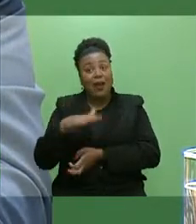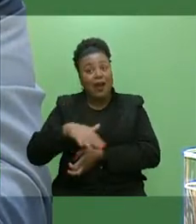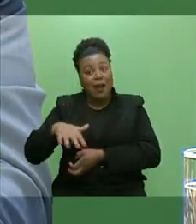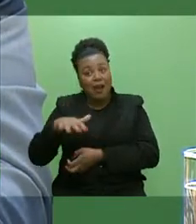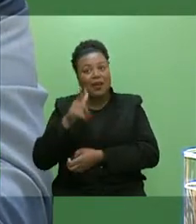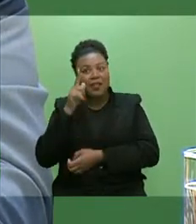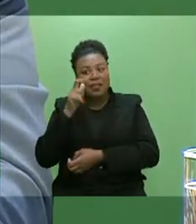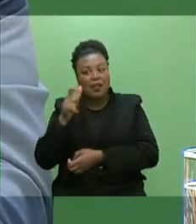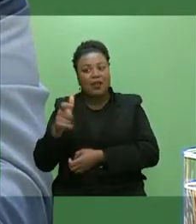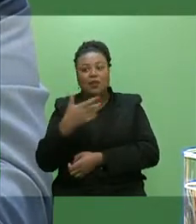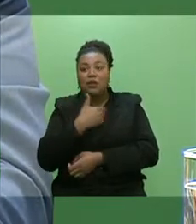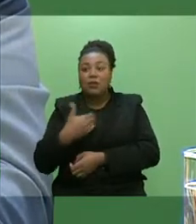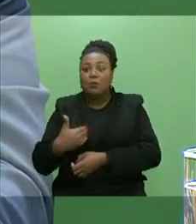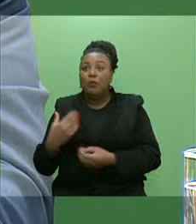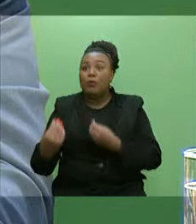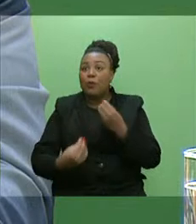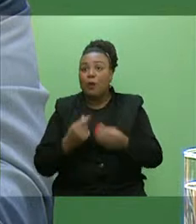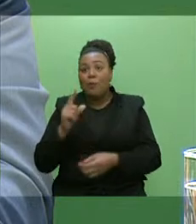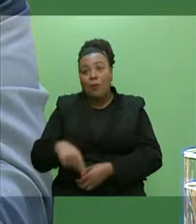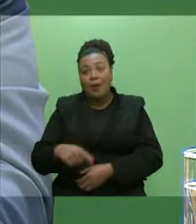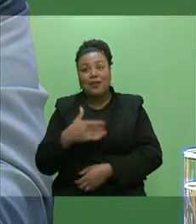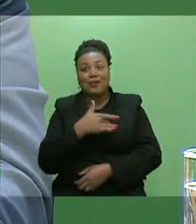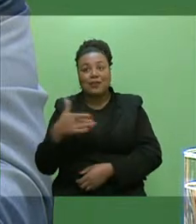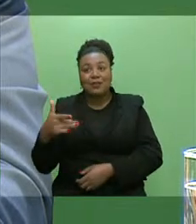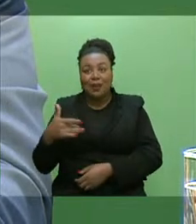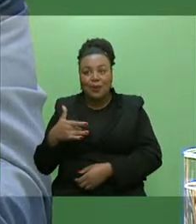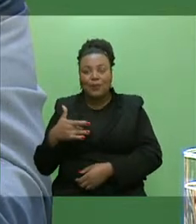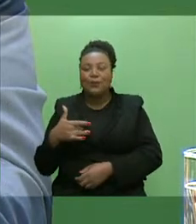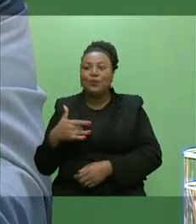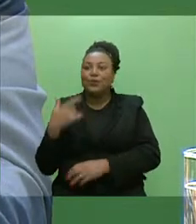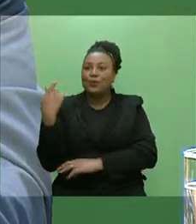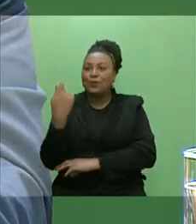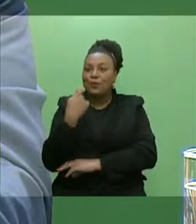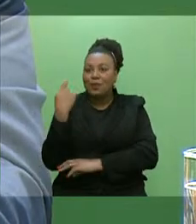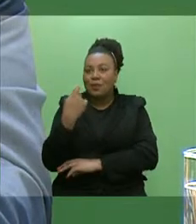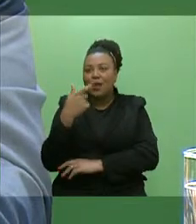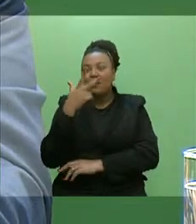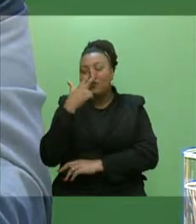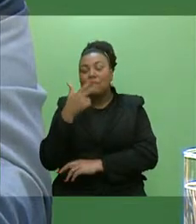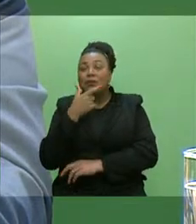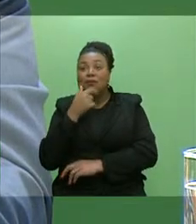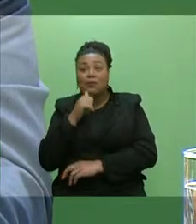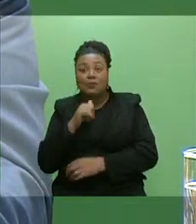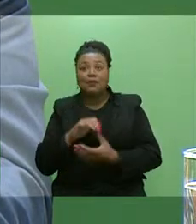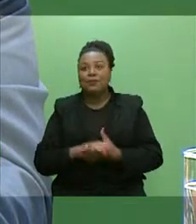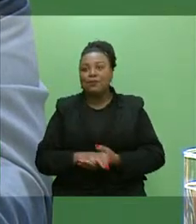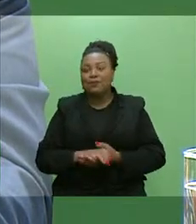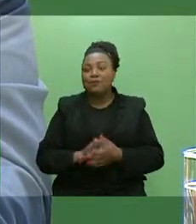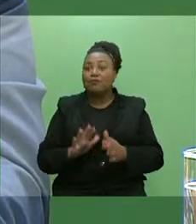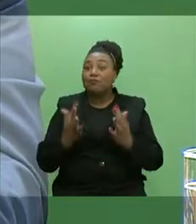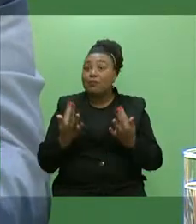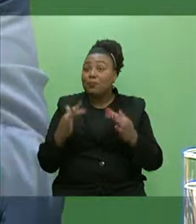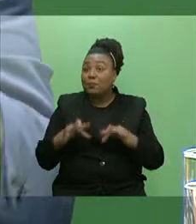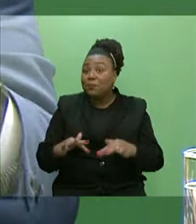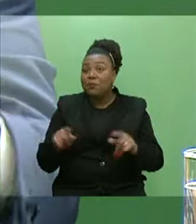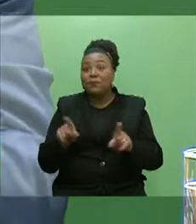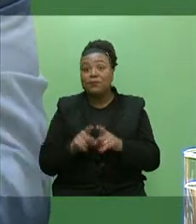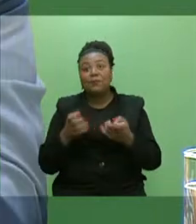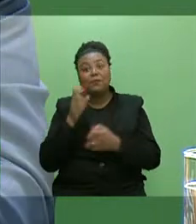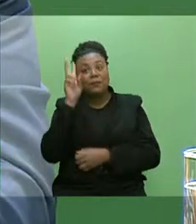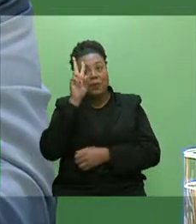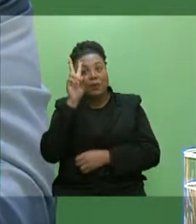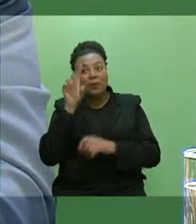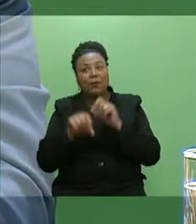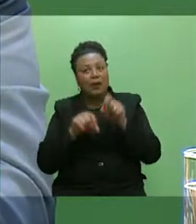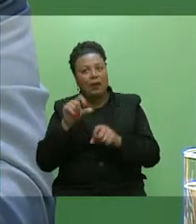área de alto interesse público, como é a saúde da nossa sociedade, dos gaúchos e das gaúchas. E, por fim, também lembrar que